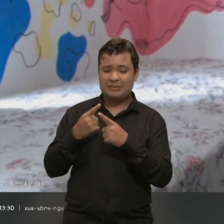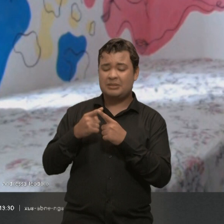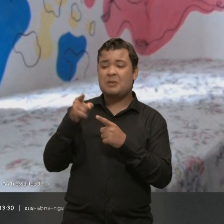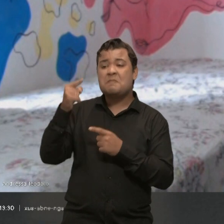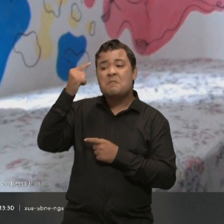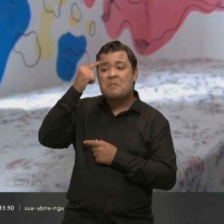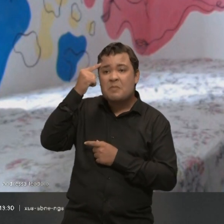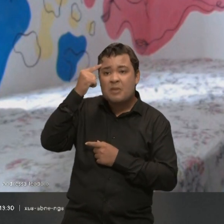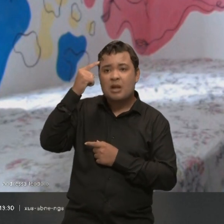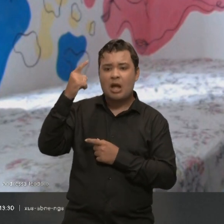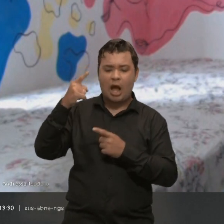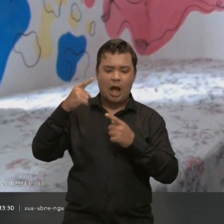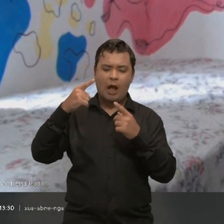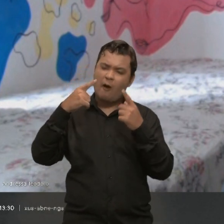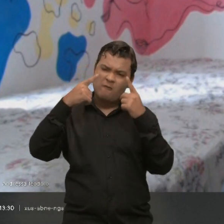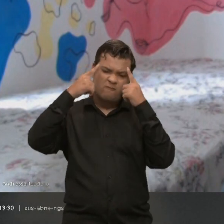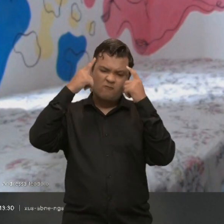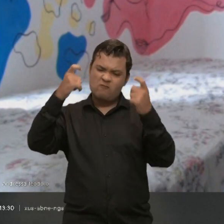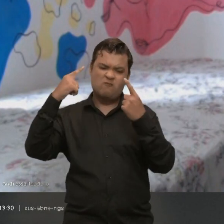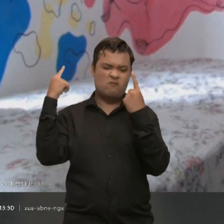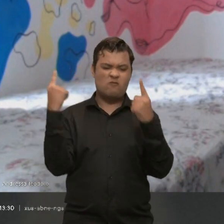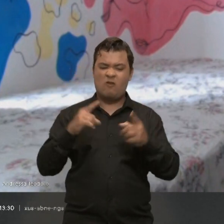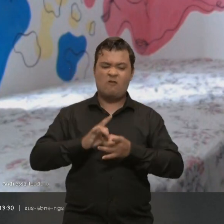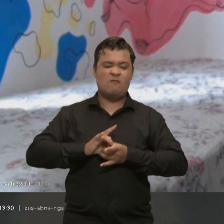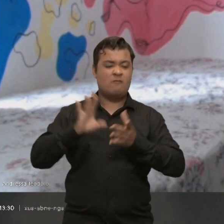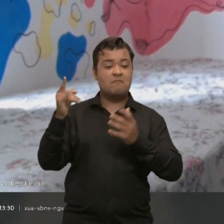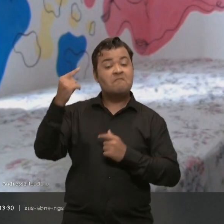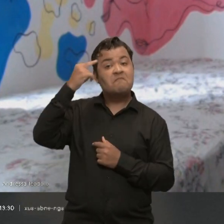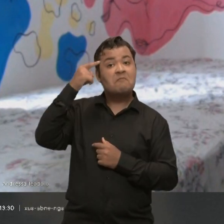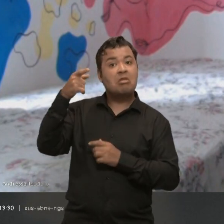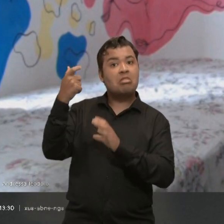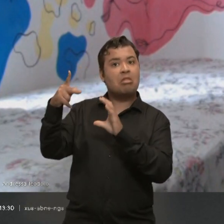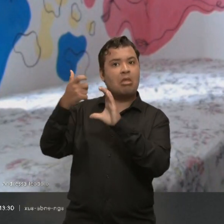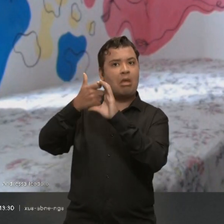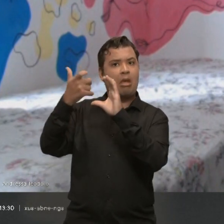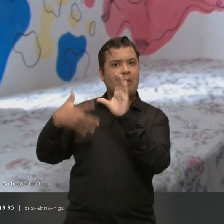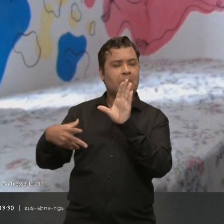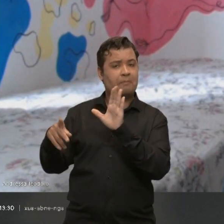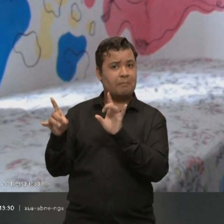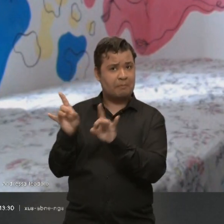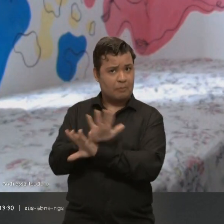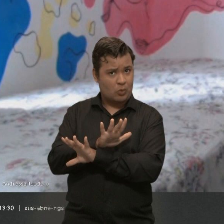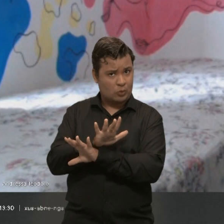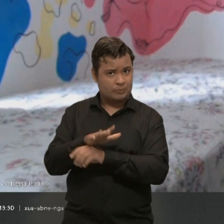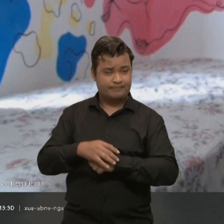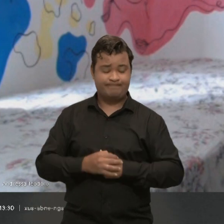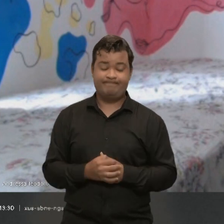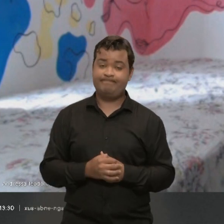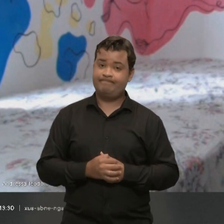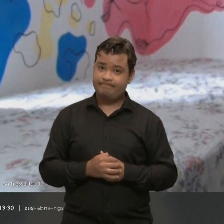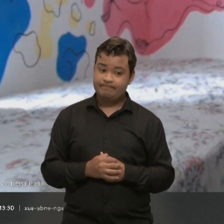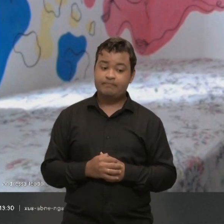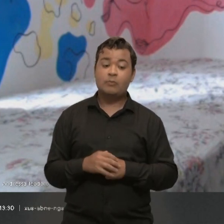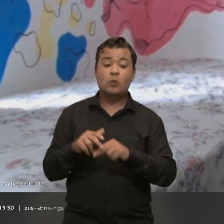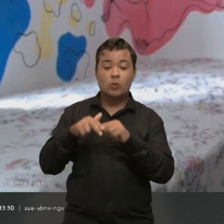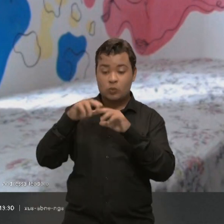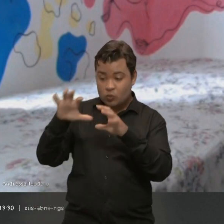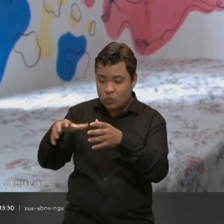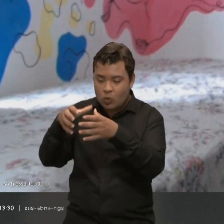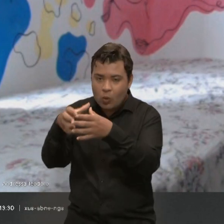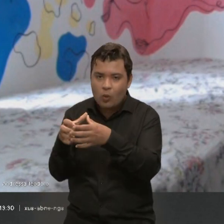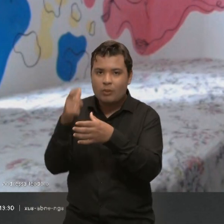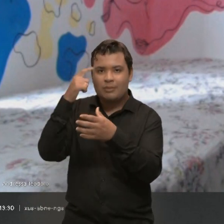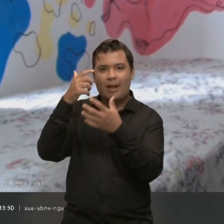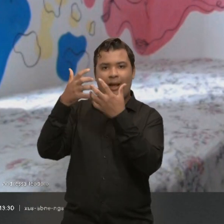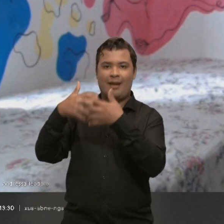violência como uma de suas características. Então, na verdade, o grupo reflexivo em si é uma